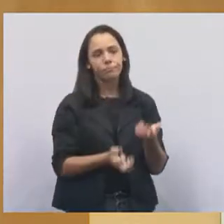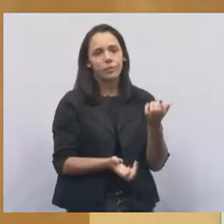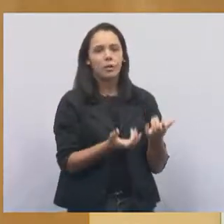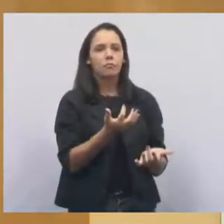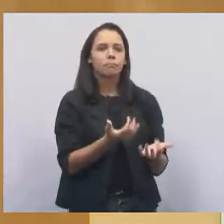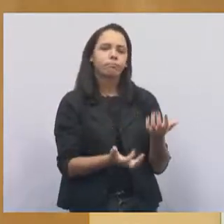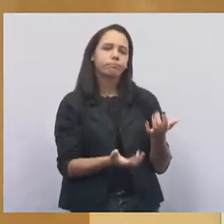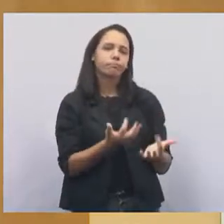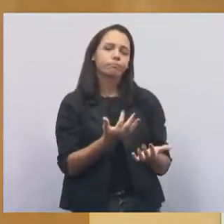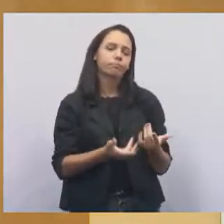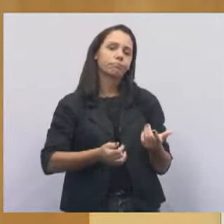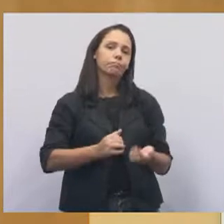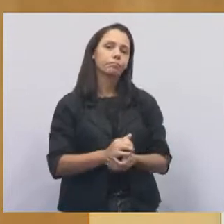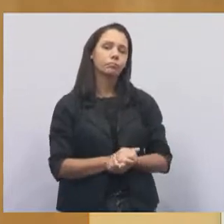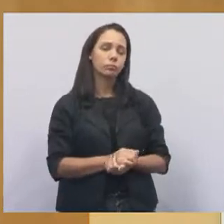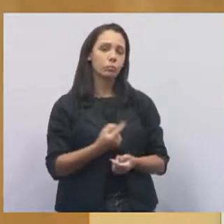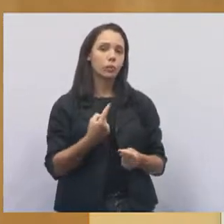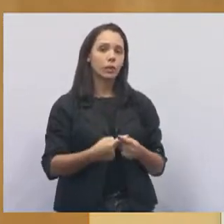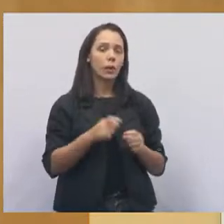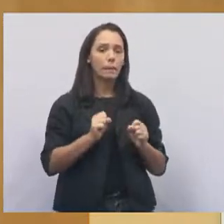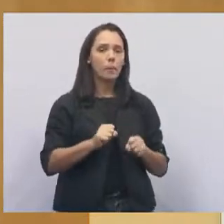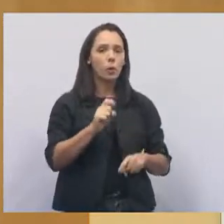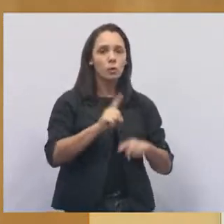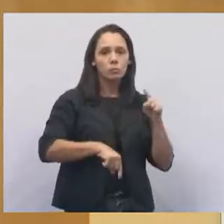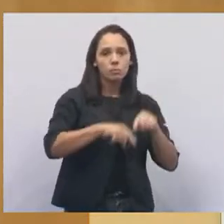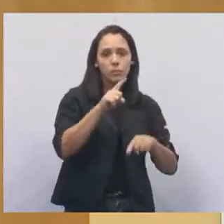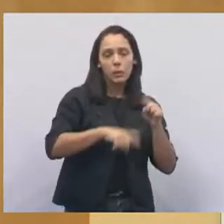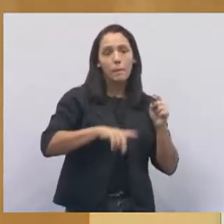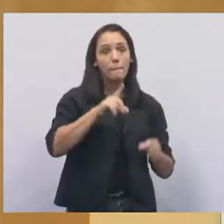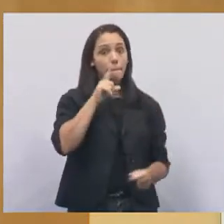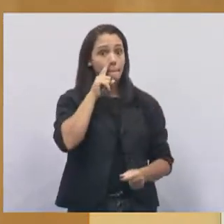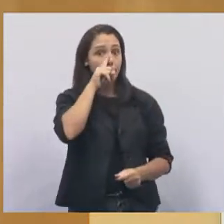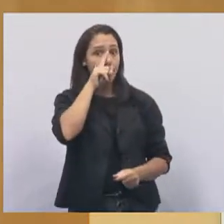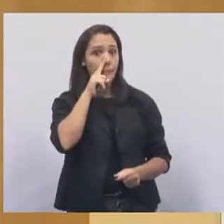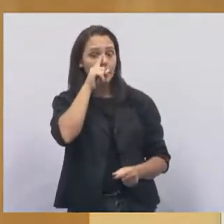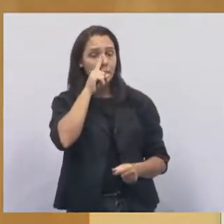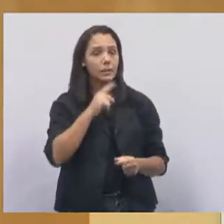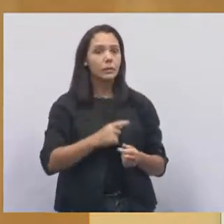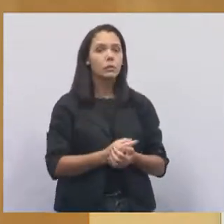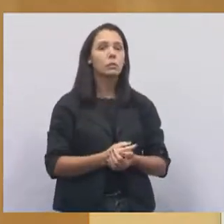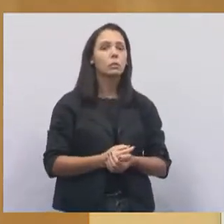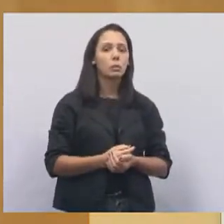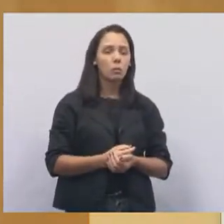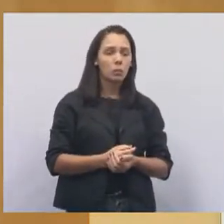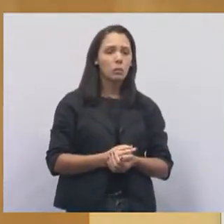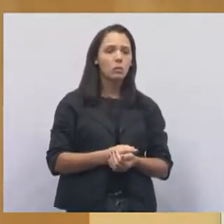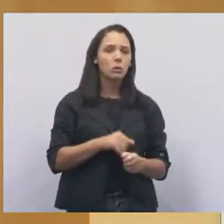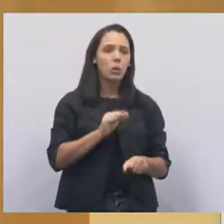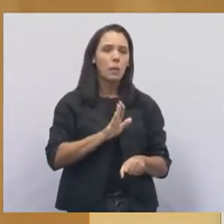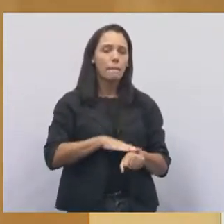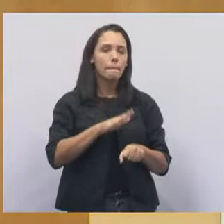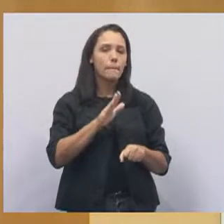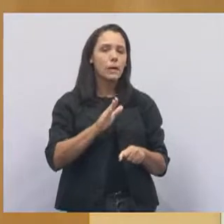mais perigoso ainda para o ser humano borracha essas coisas são mais tóxicas tá bom gente então por favor